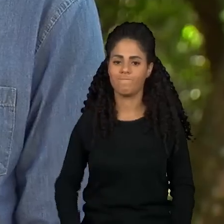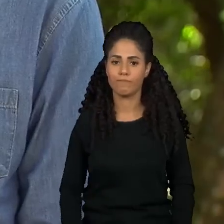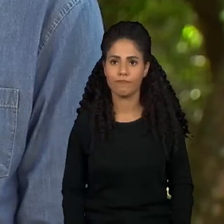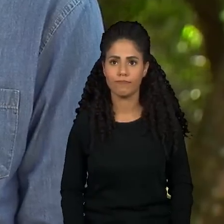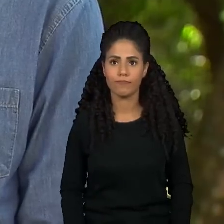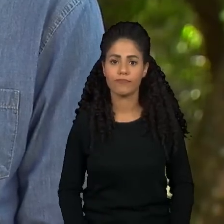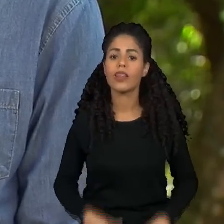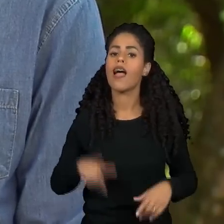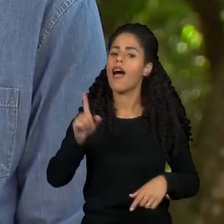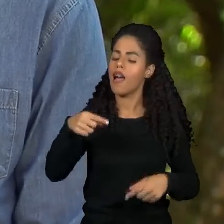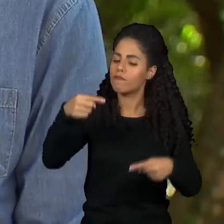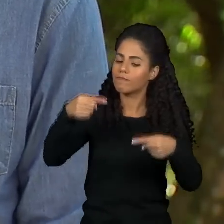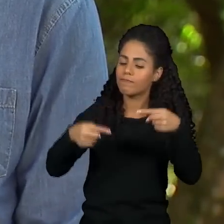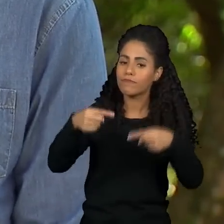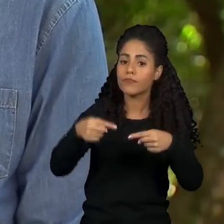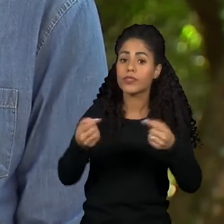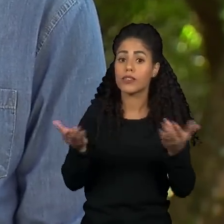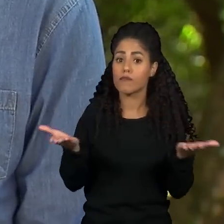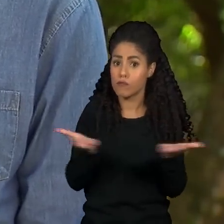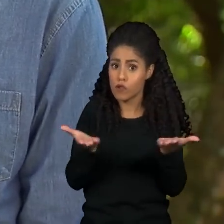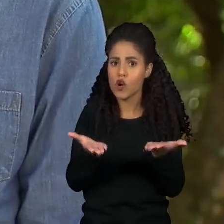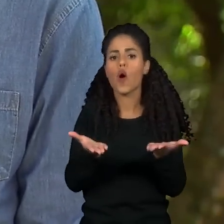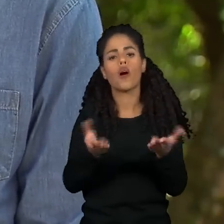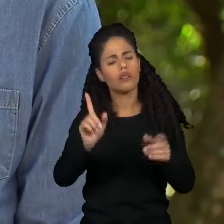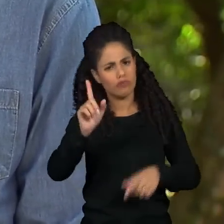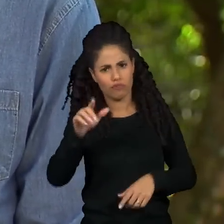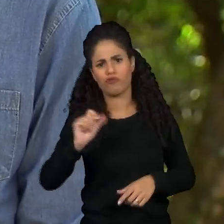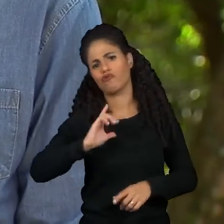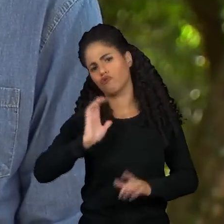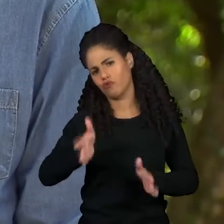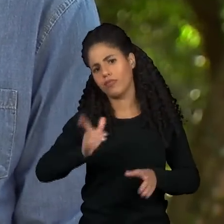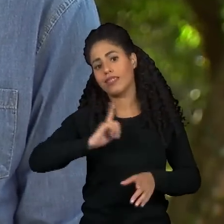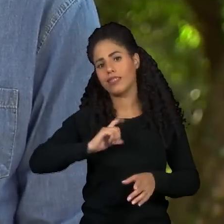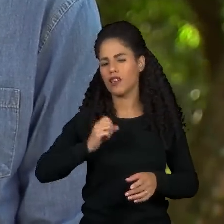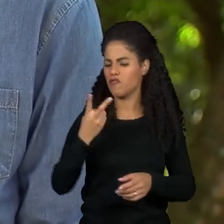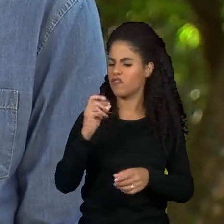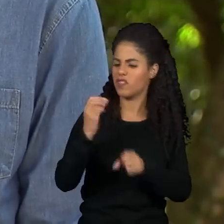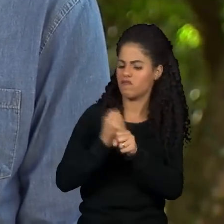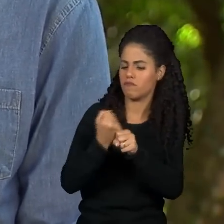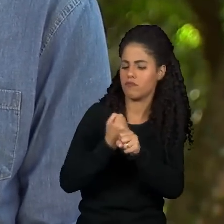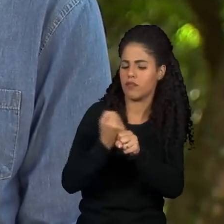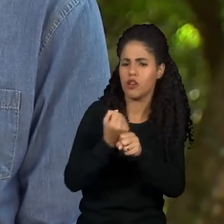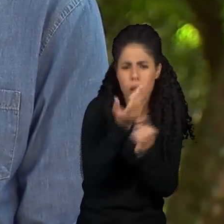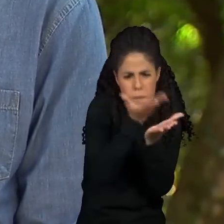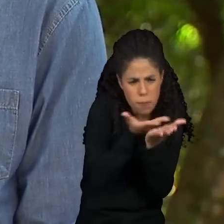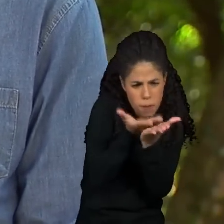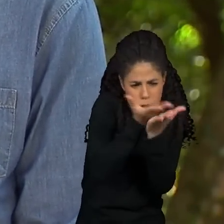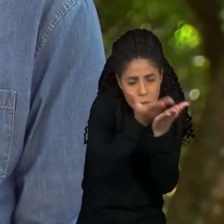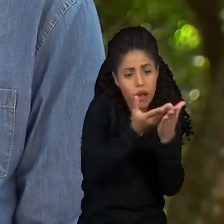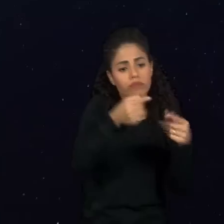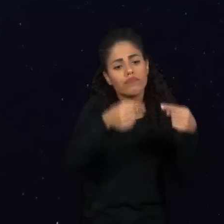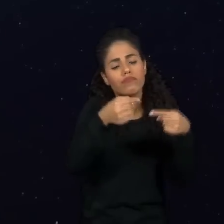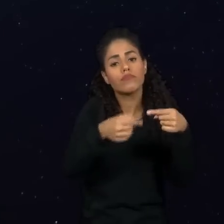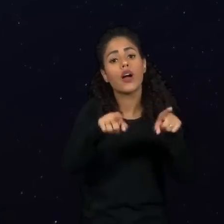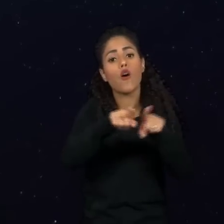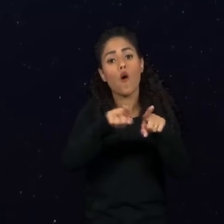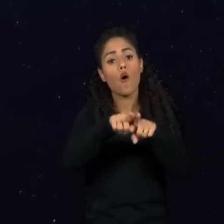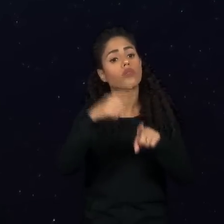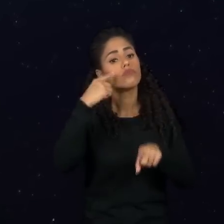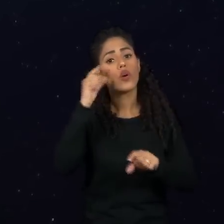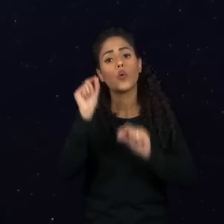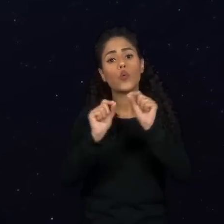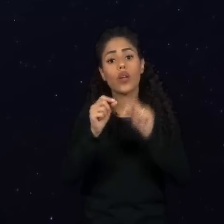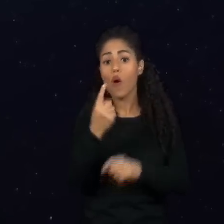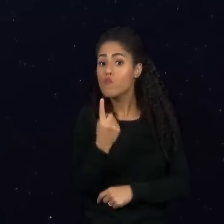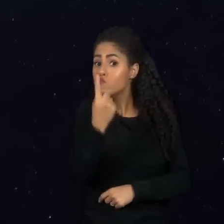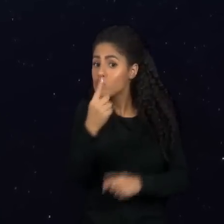uma discussão teórica, por enquanto, e bastante, já tem quase 2 décadas, né? E chegou no momento, inclusive, que se definiu um